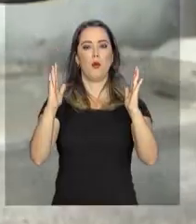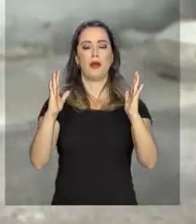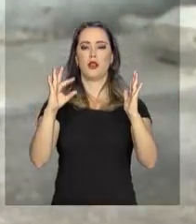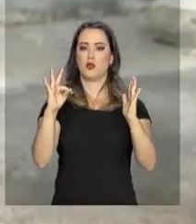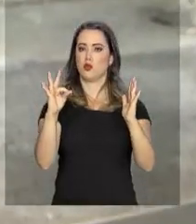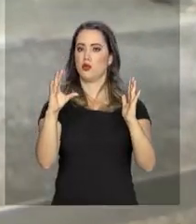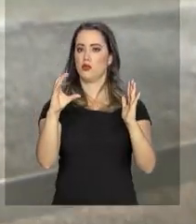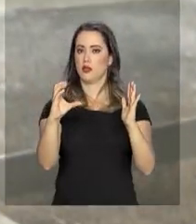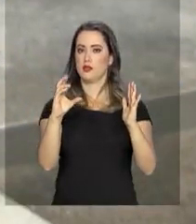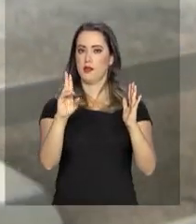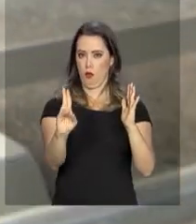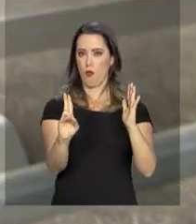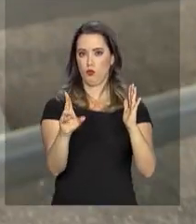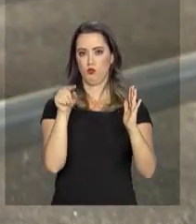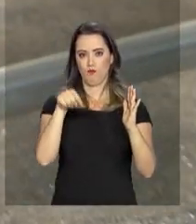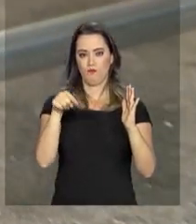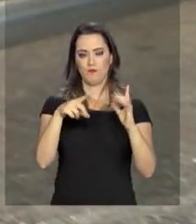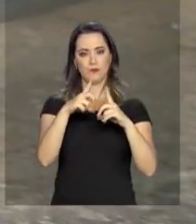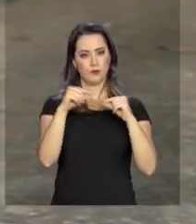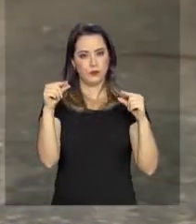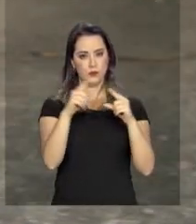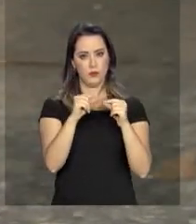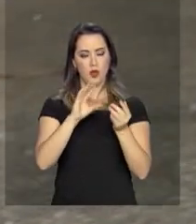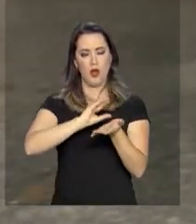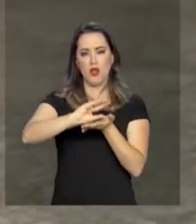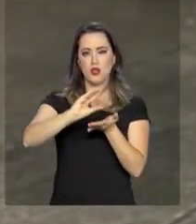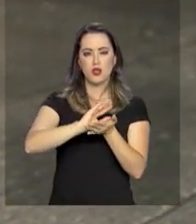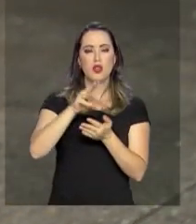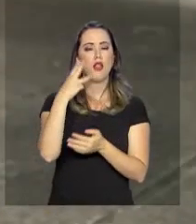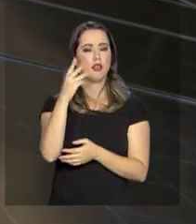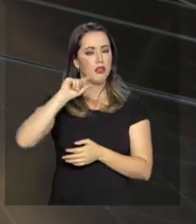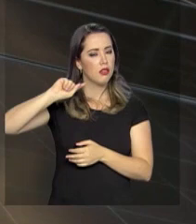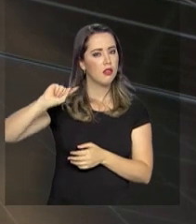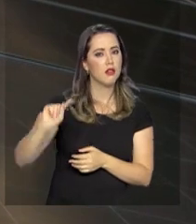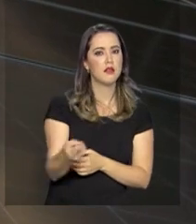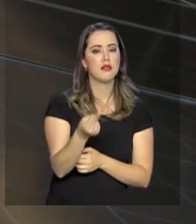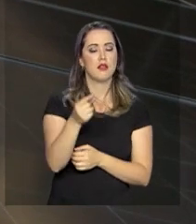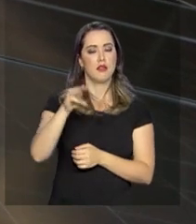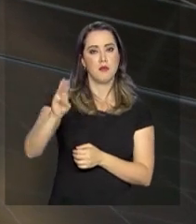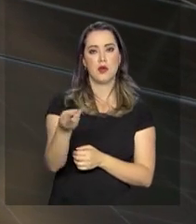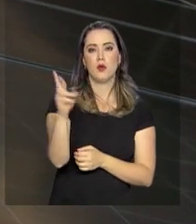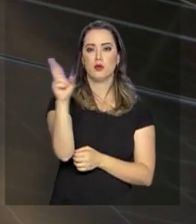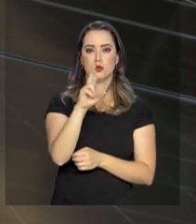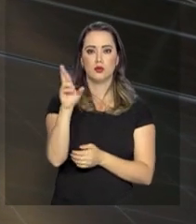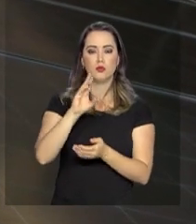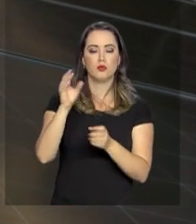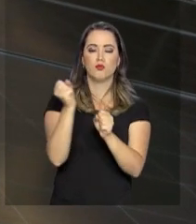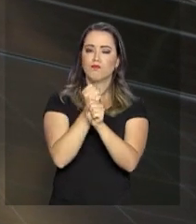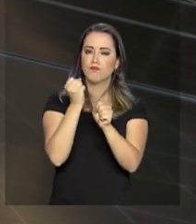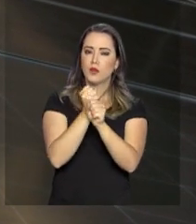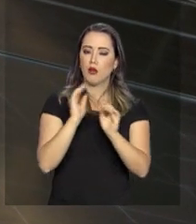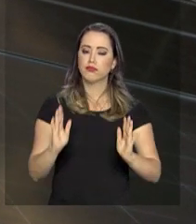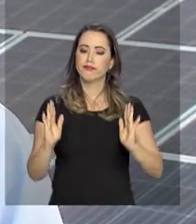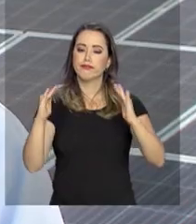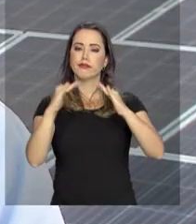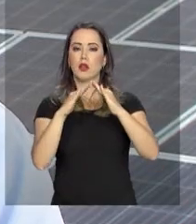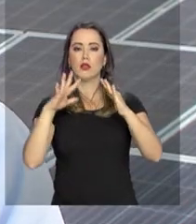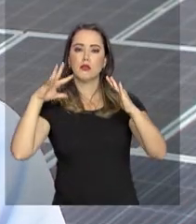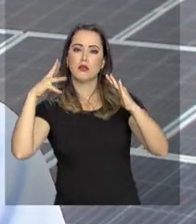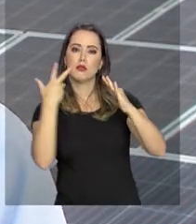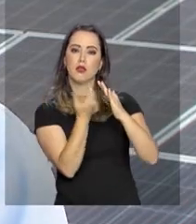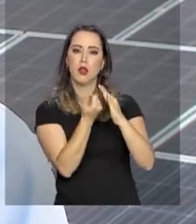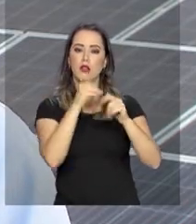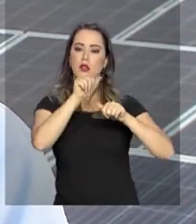Brasília. Desde 2017, o órgão já investiu R$ 3 milhões na estrutura, que vai produzir energia limpa.